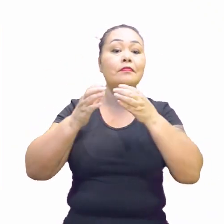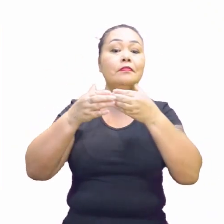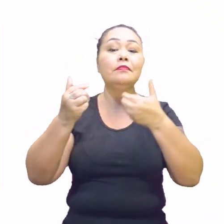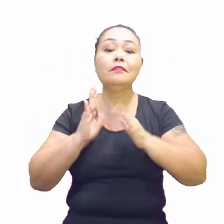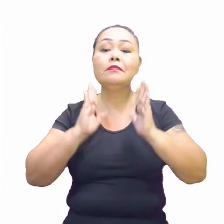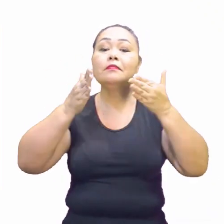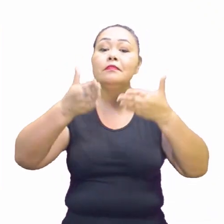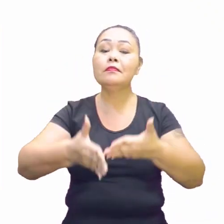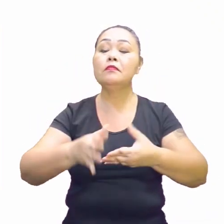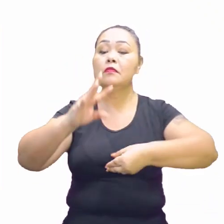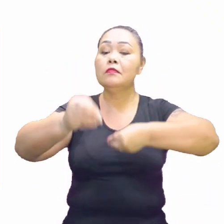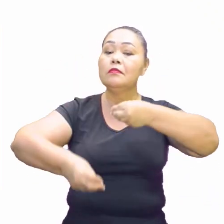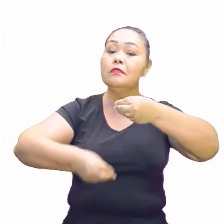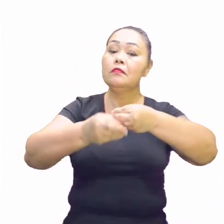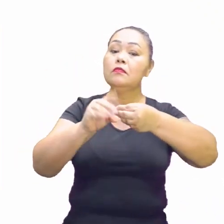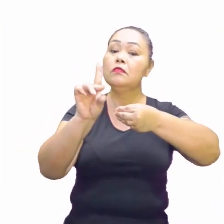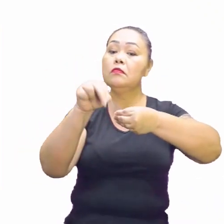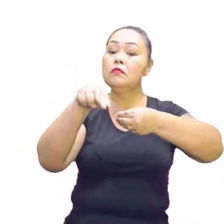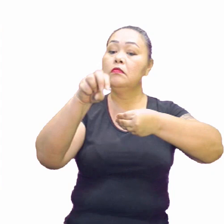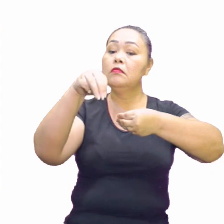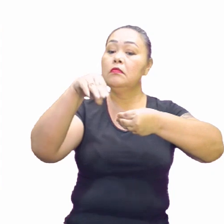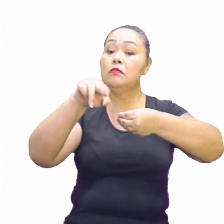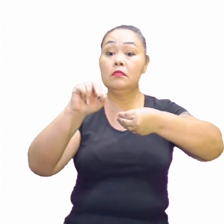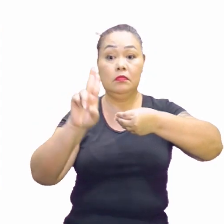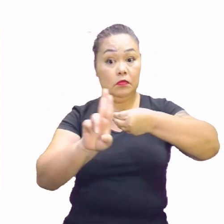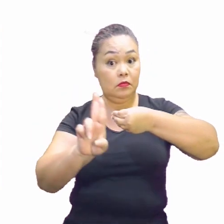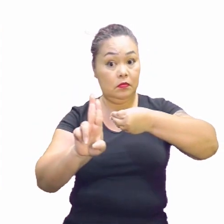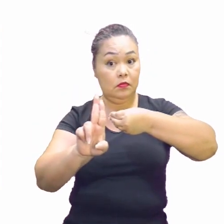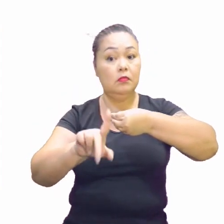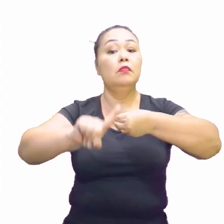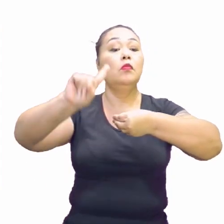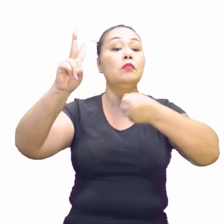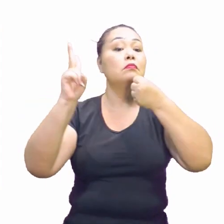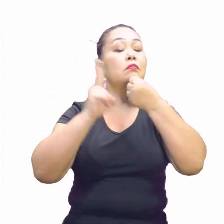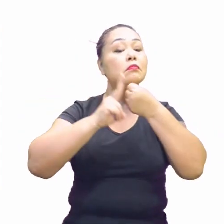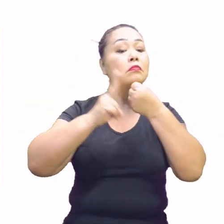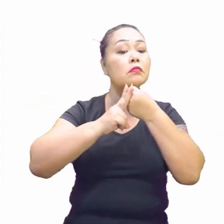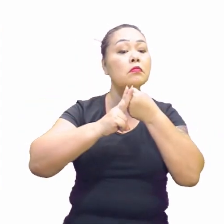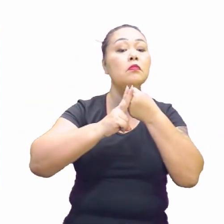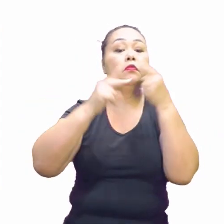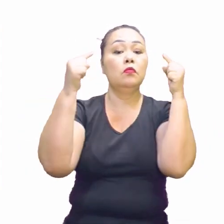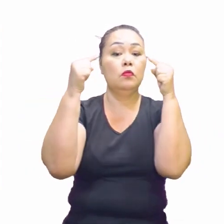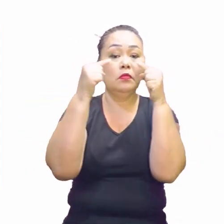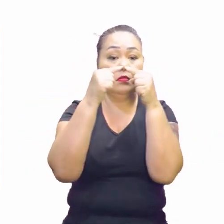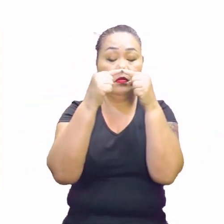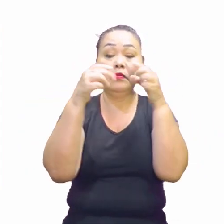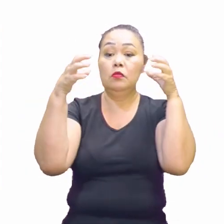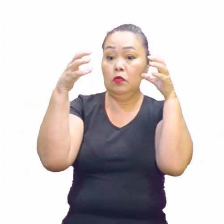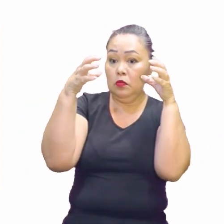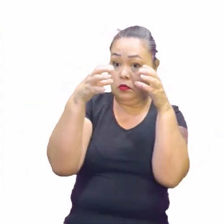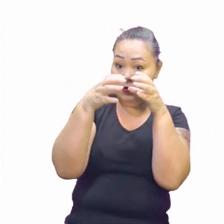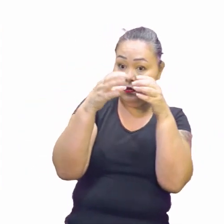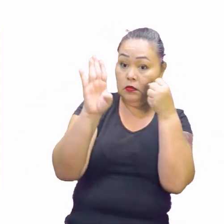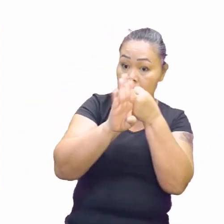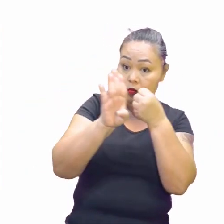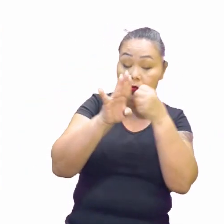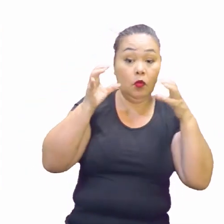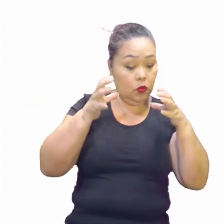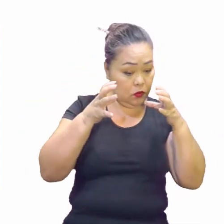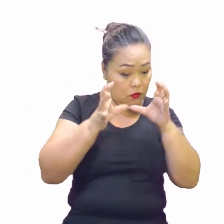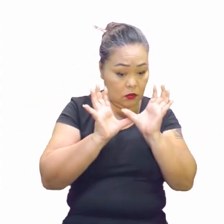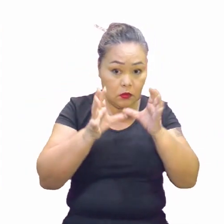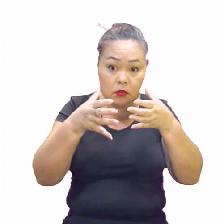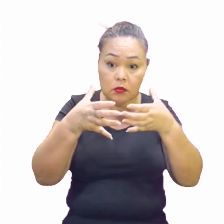vier especificado por um adjunto adnominal, o verbo pode concordar com o